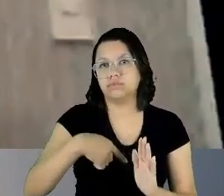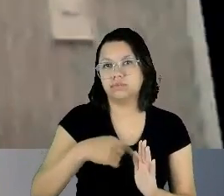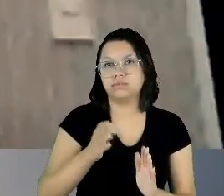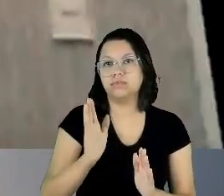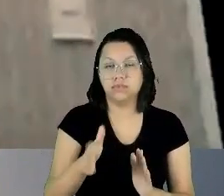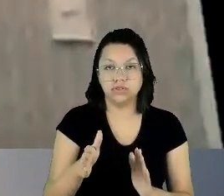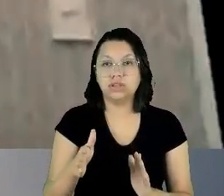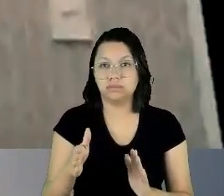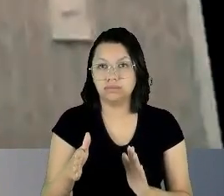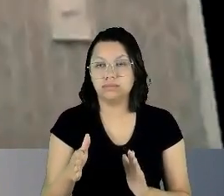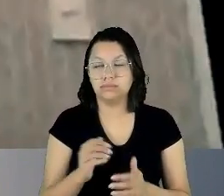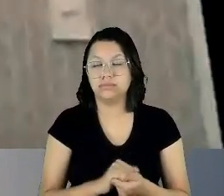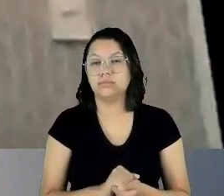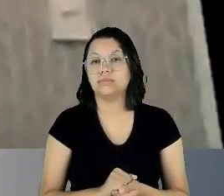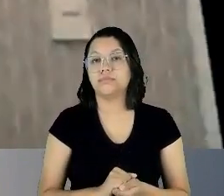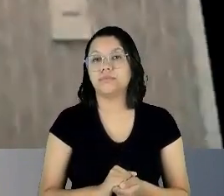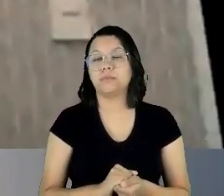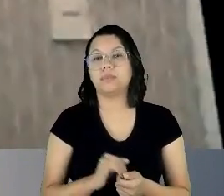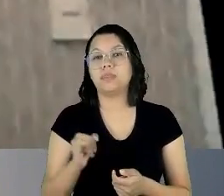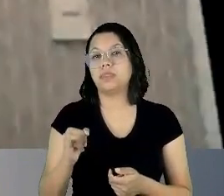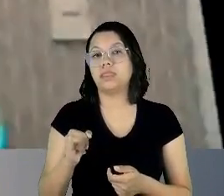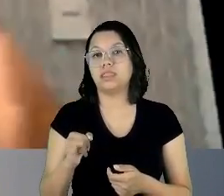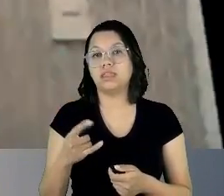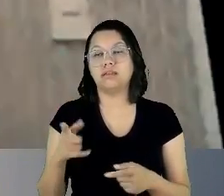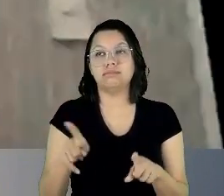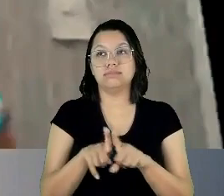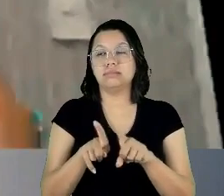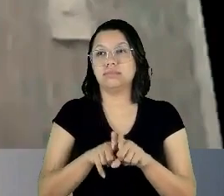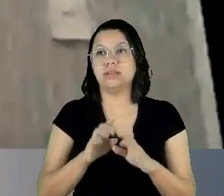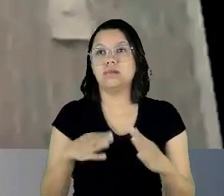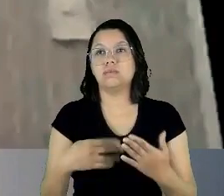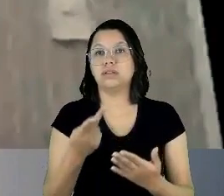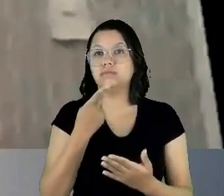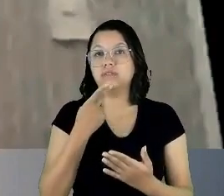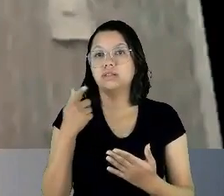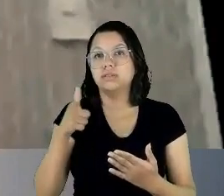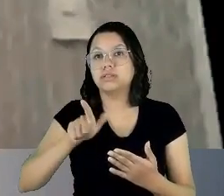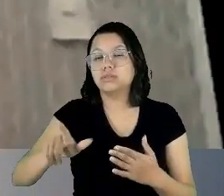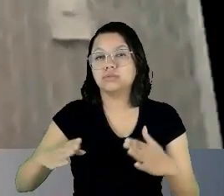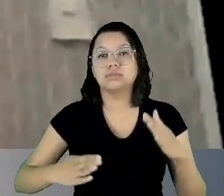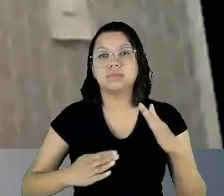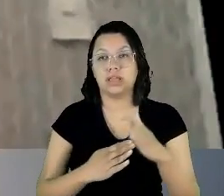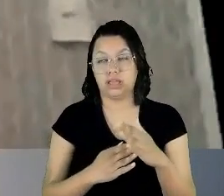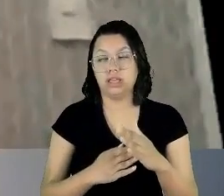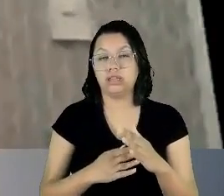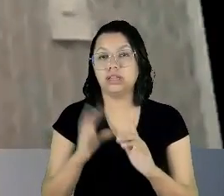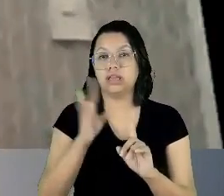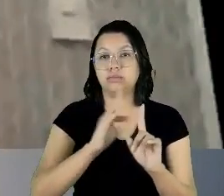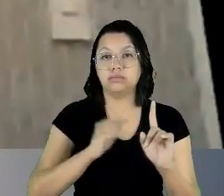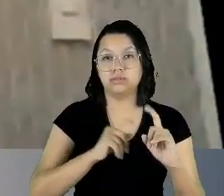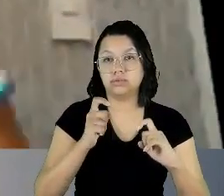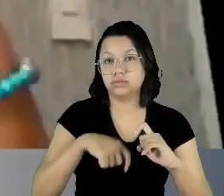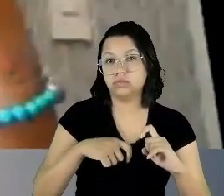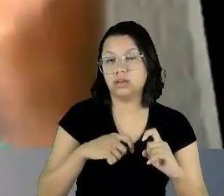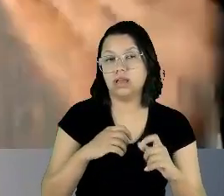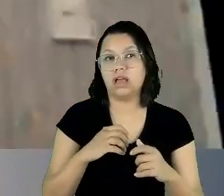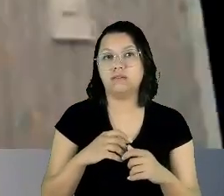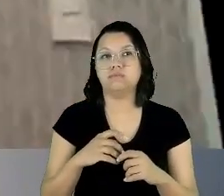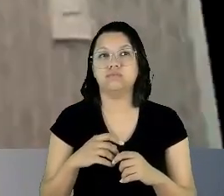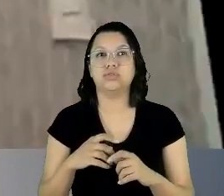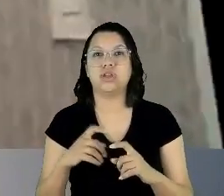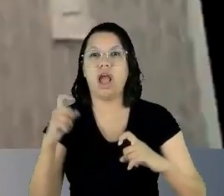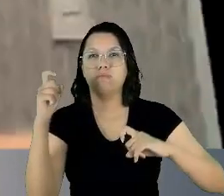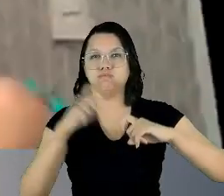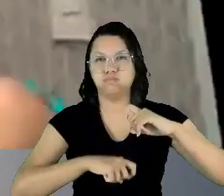já prioristicamente. Quanto mais quando colocamos essas outras barreiras da importunação sexual, de